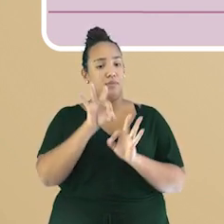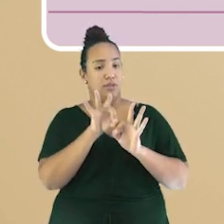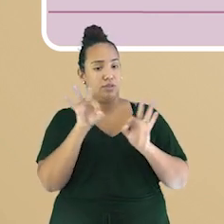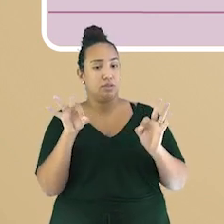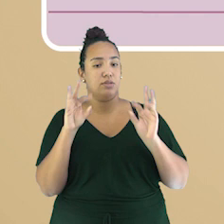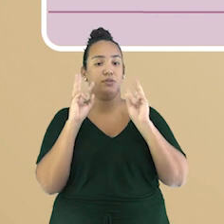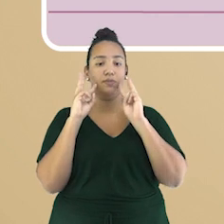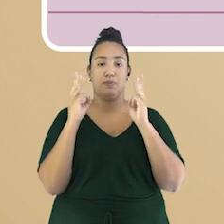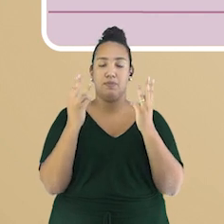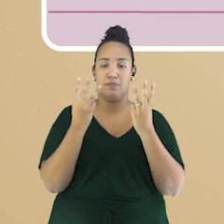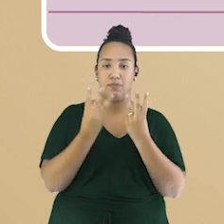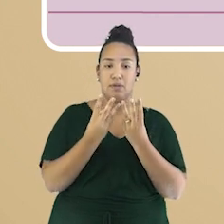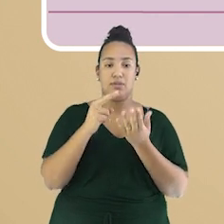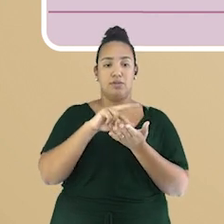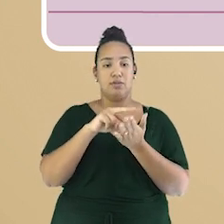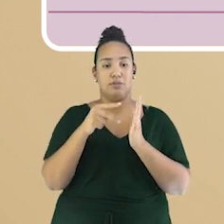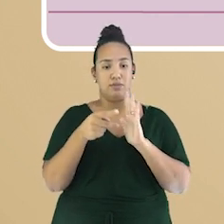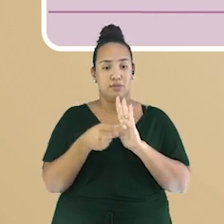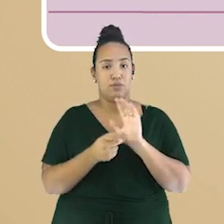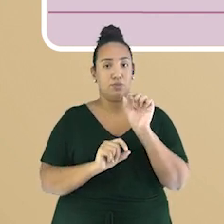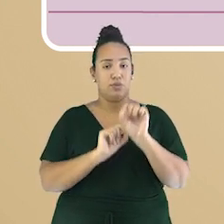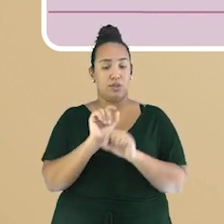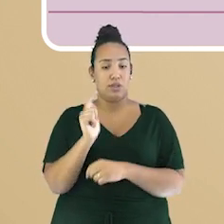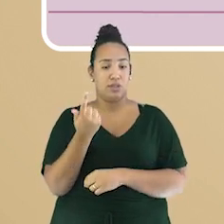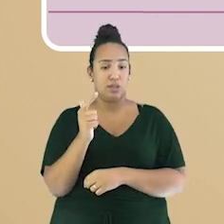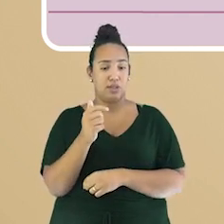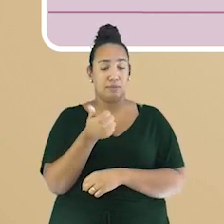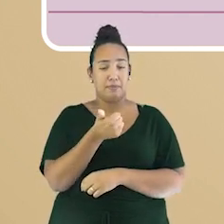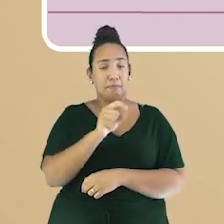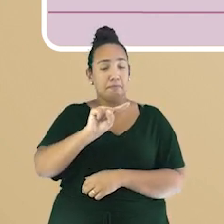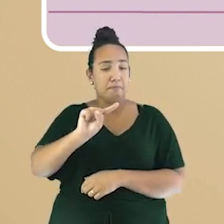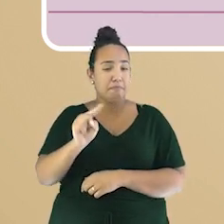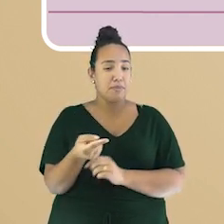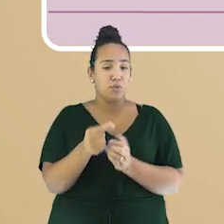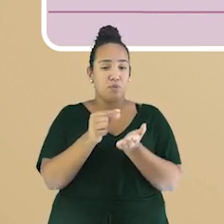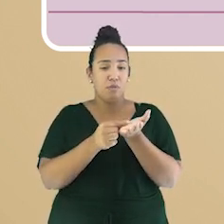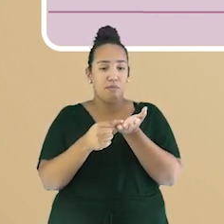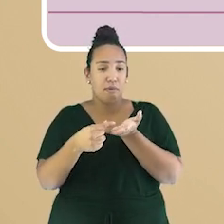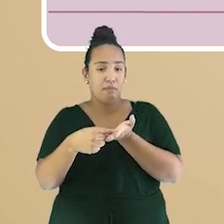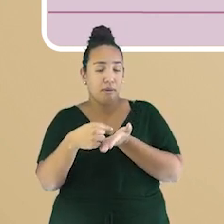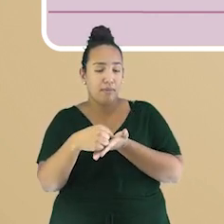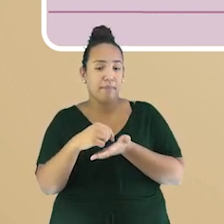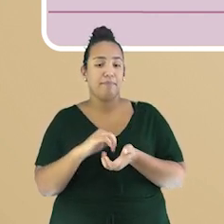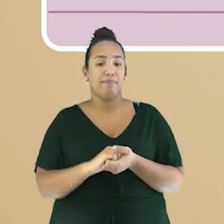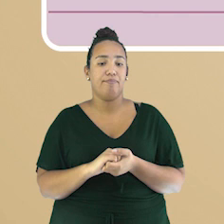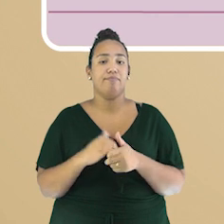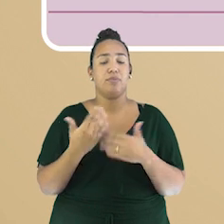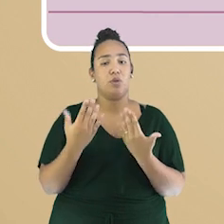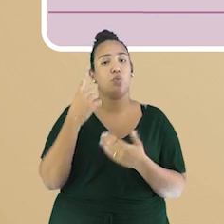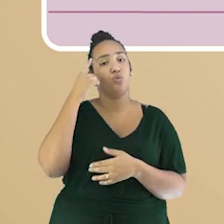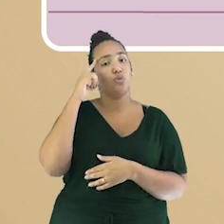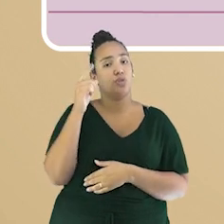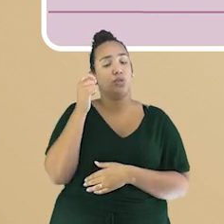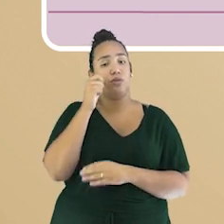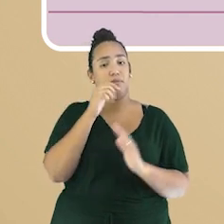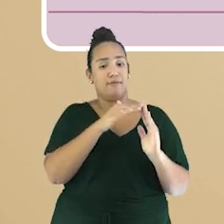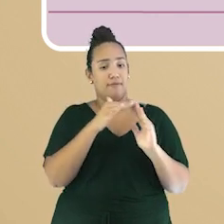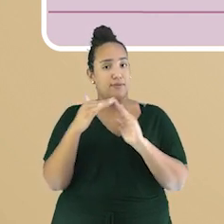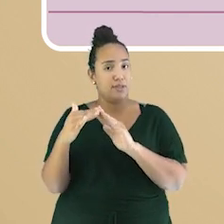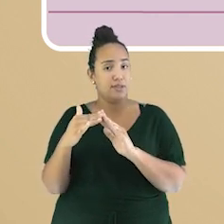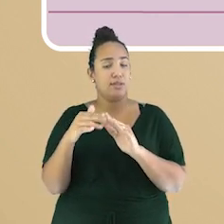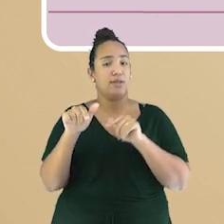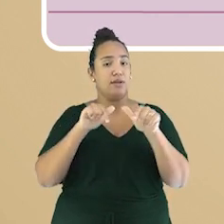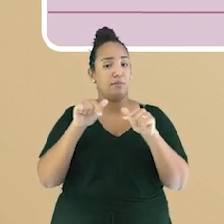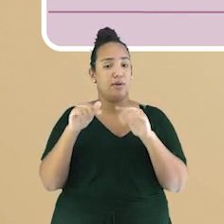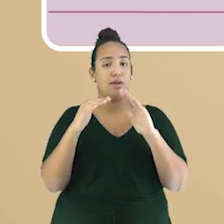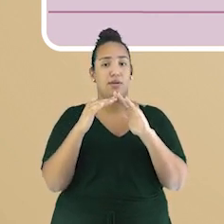à milésima parte do grama. Certo dia, minha vizinha que trabalha na farmácia precisou medir a massa de